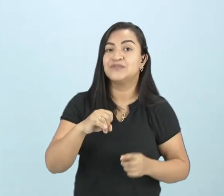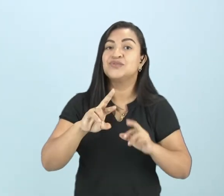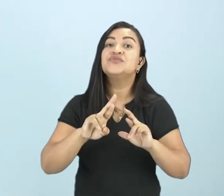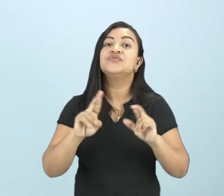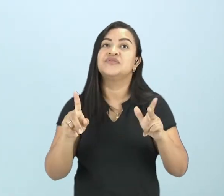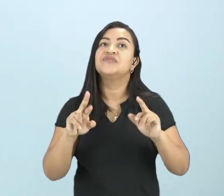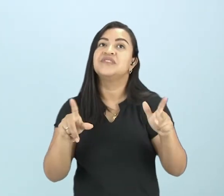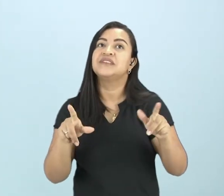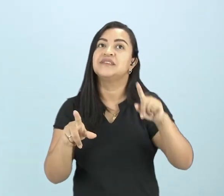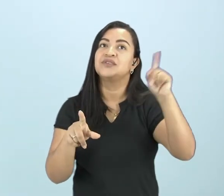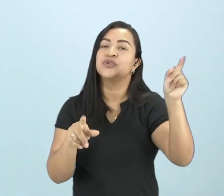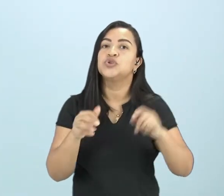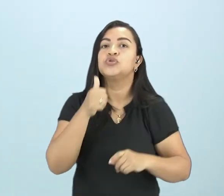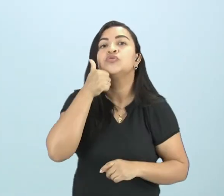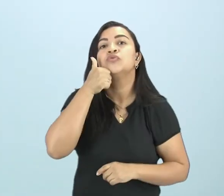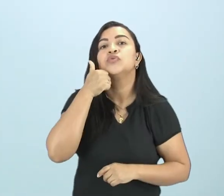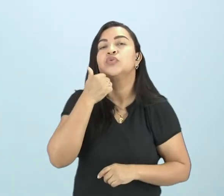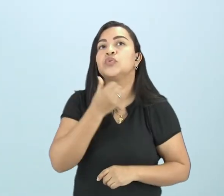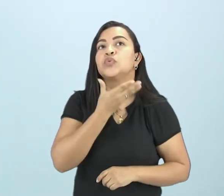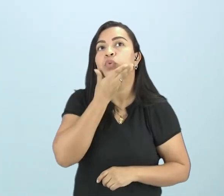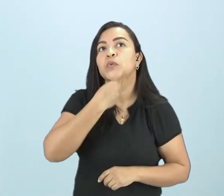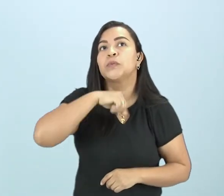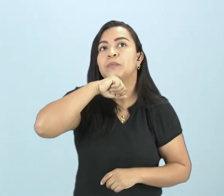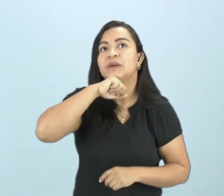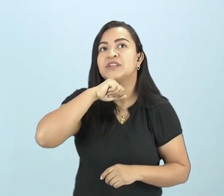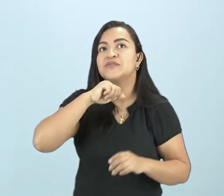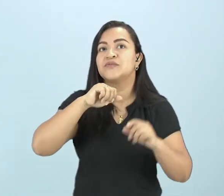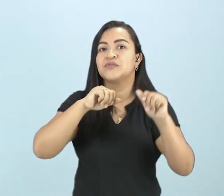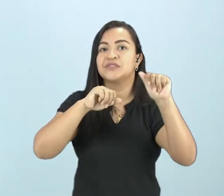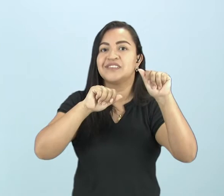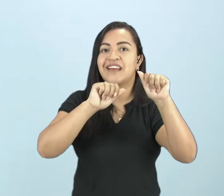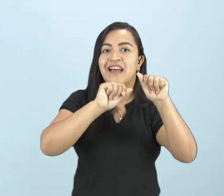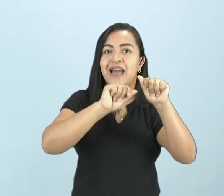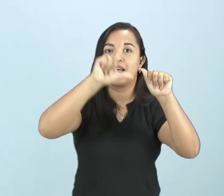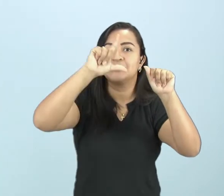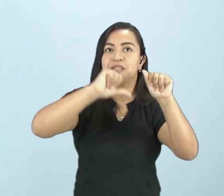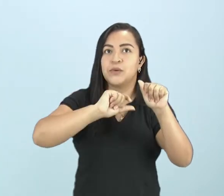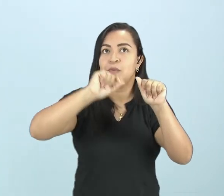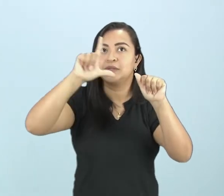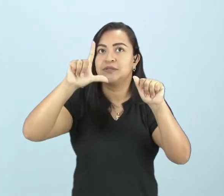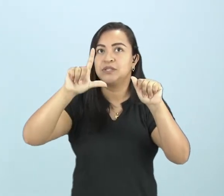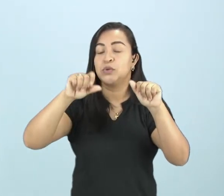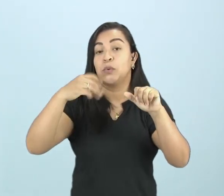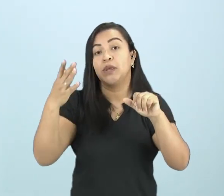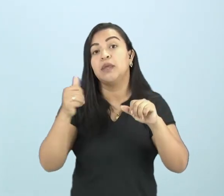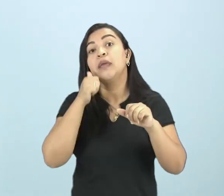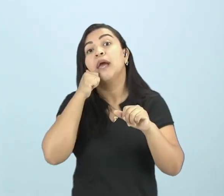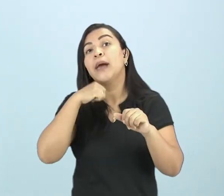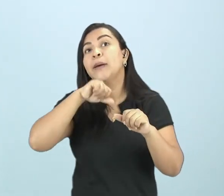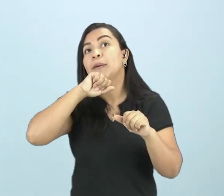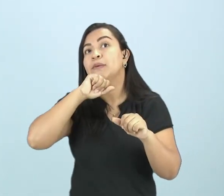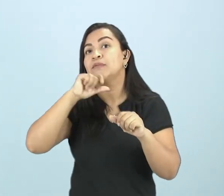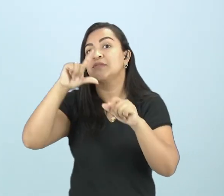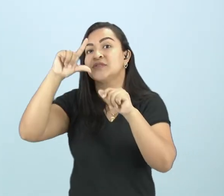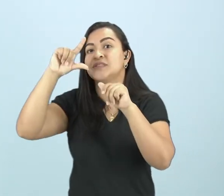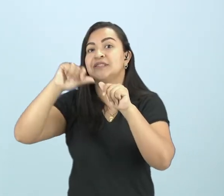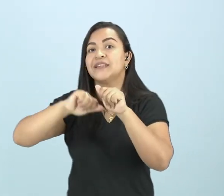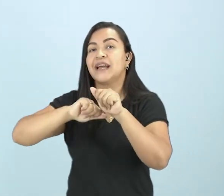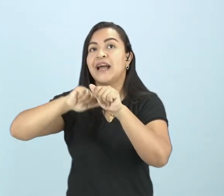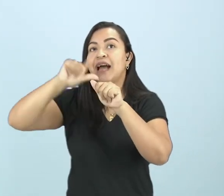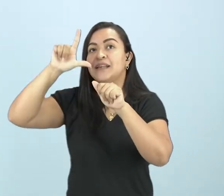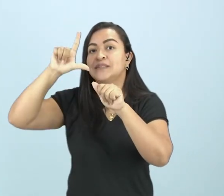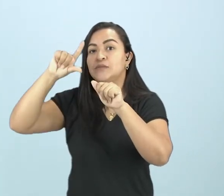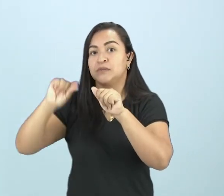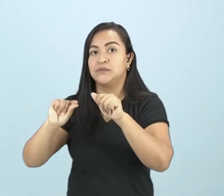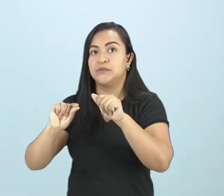genótipo desse pai, se ele fosse azão, azão, e a mãe fosse azão, azinho, a gente não ia ter